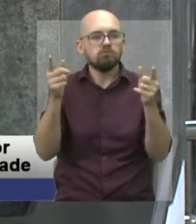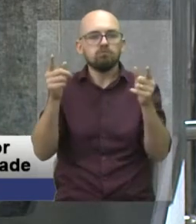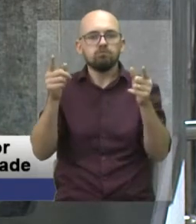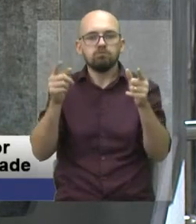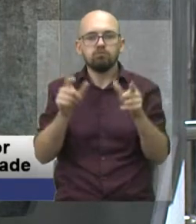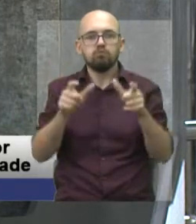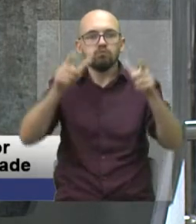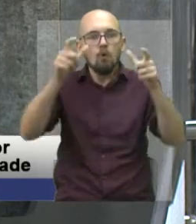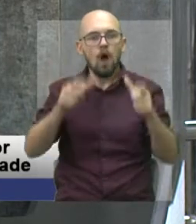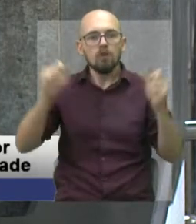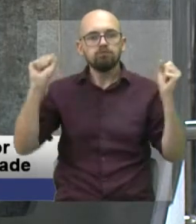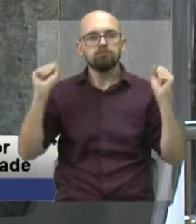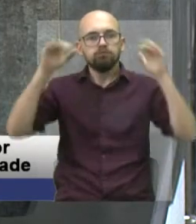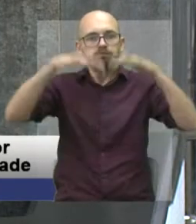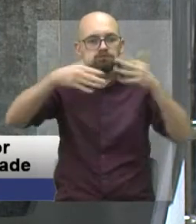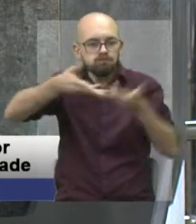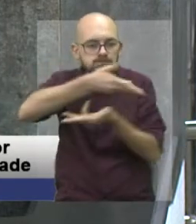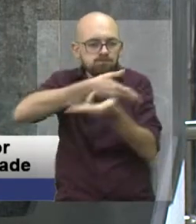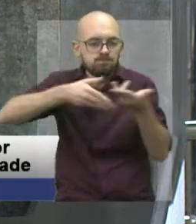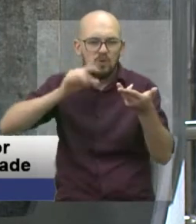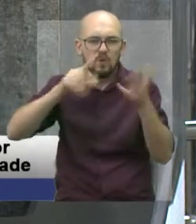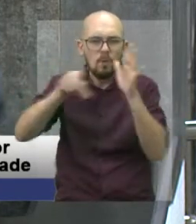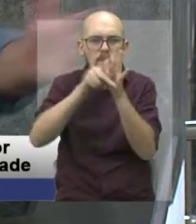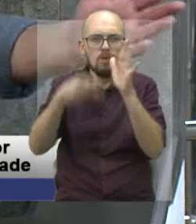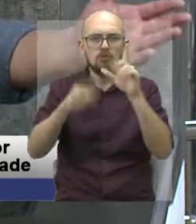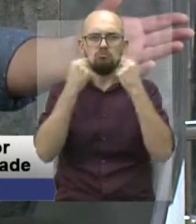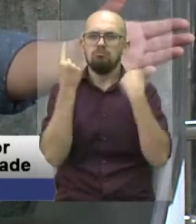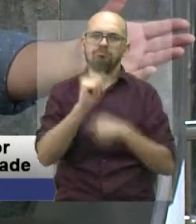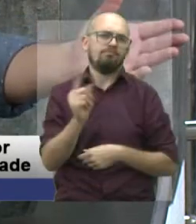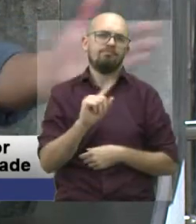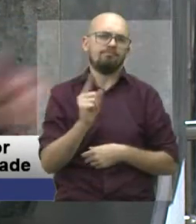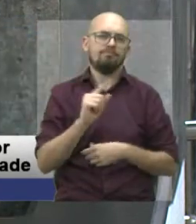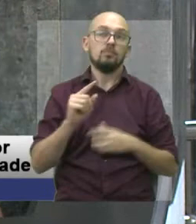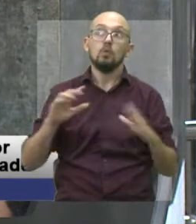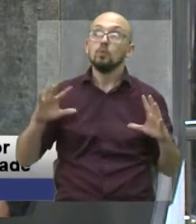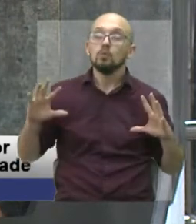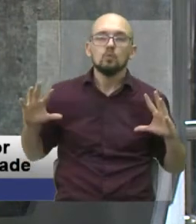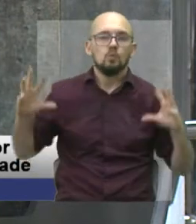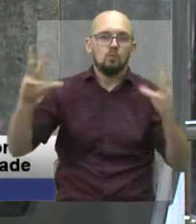Você não está restrito só ao grupo de Jaú, você ao todo.